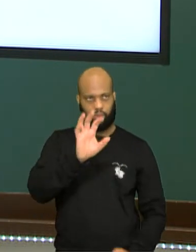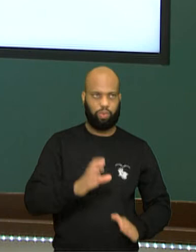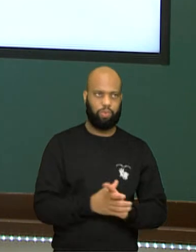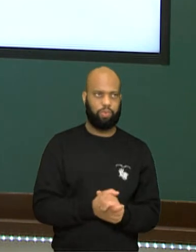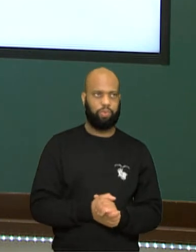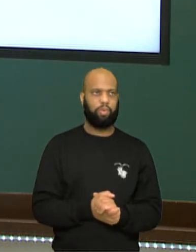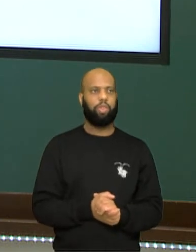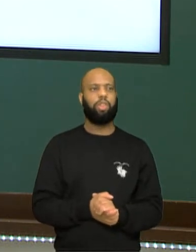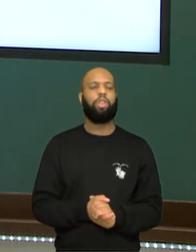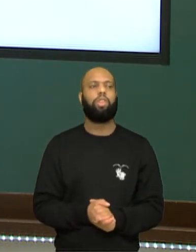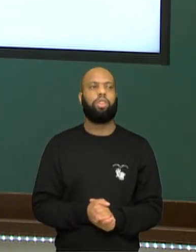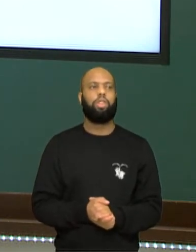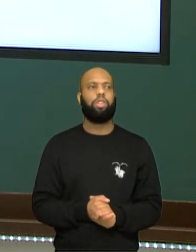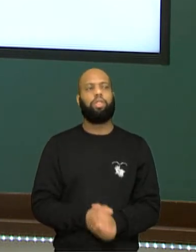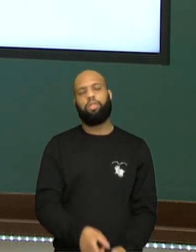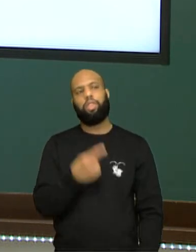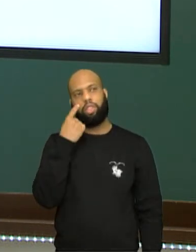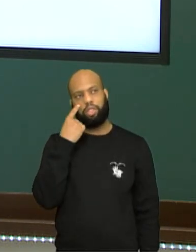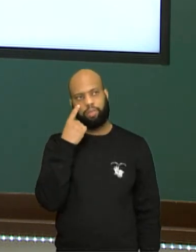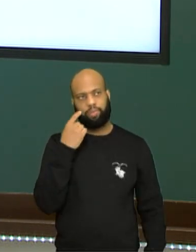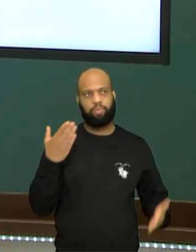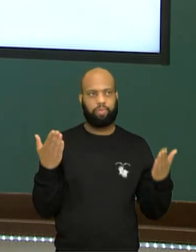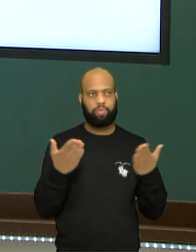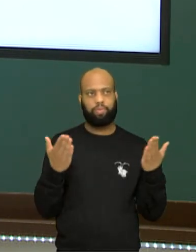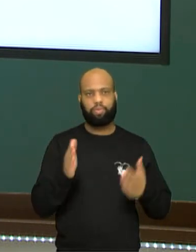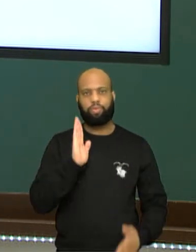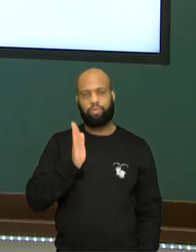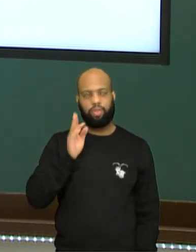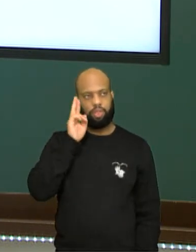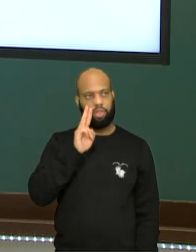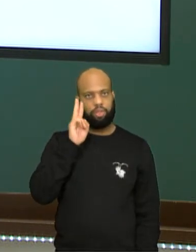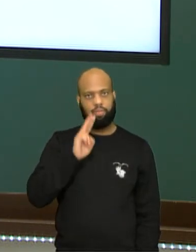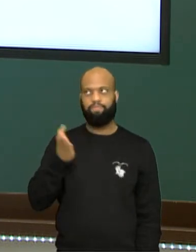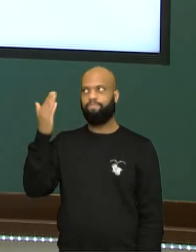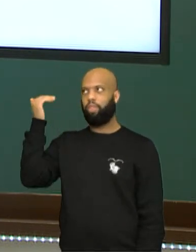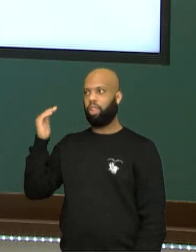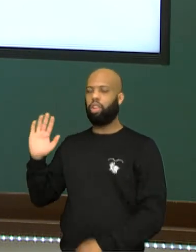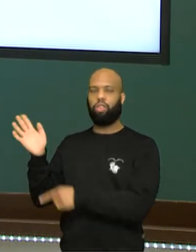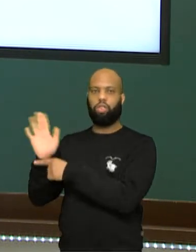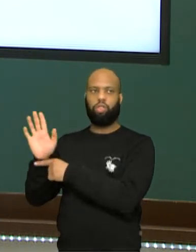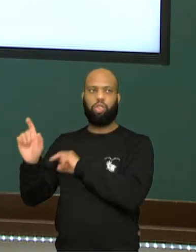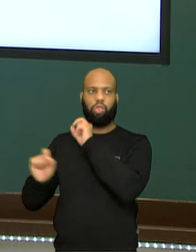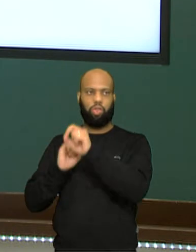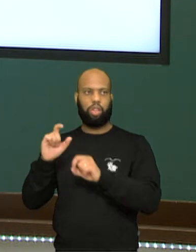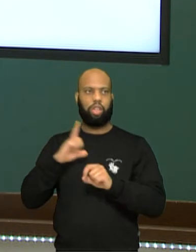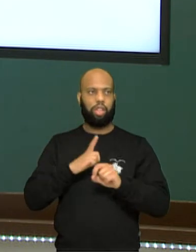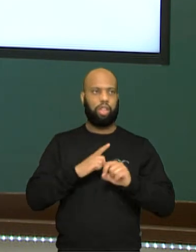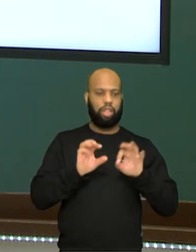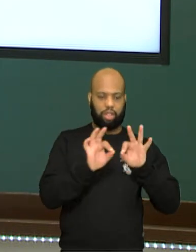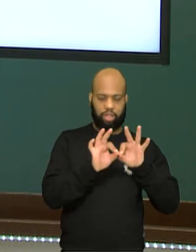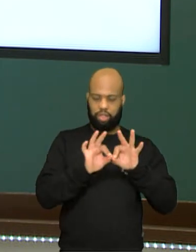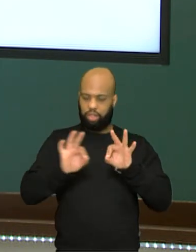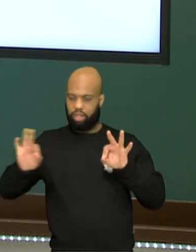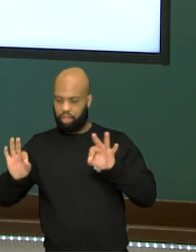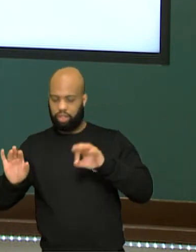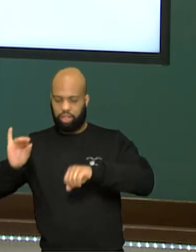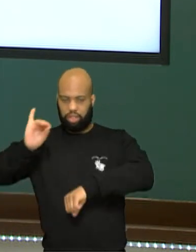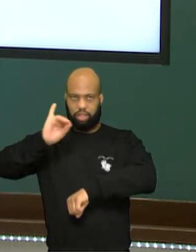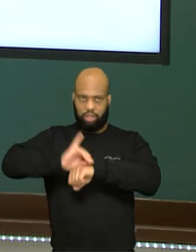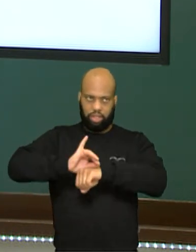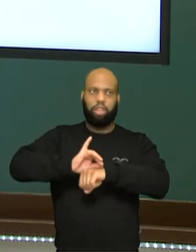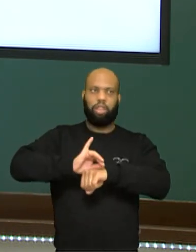Corsa Tranquilo então aqui a gente já é reler um grande vídeos anteriores a distância do centro até